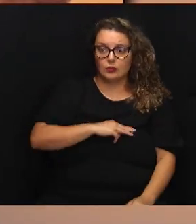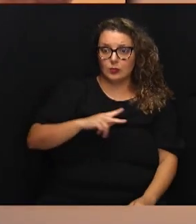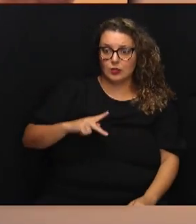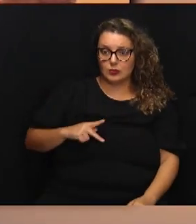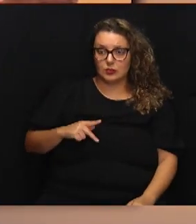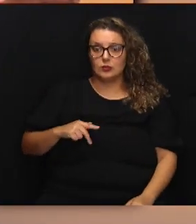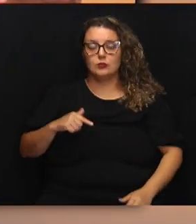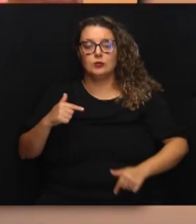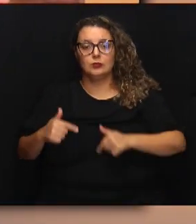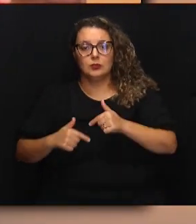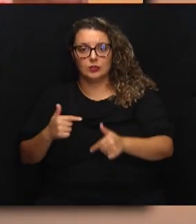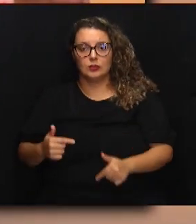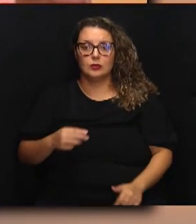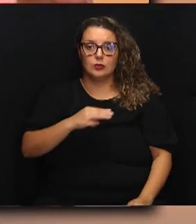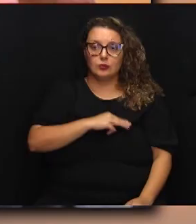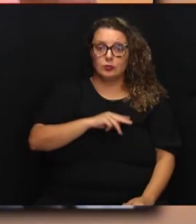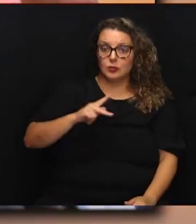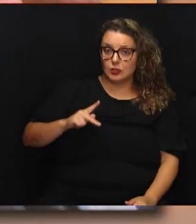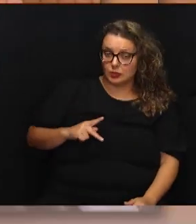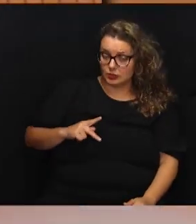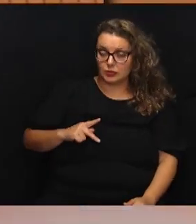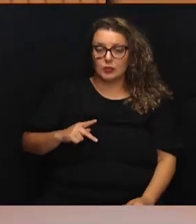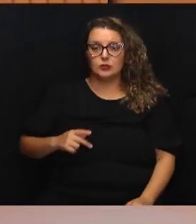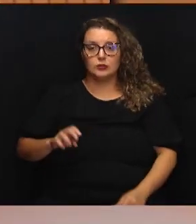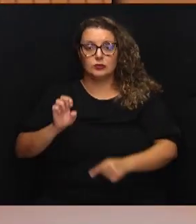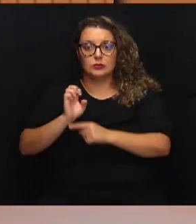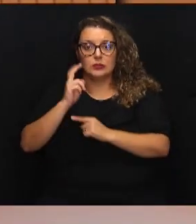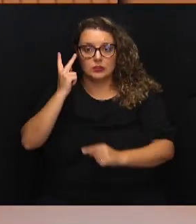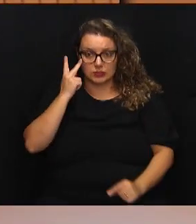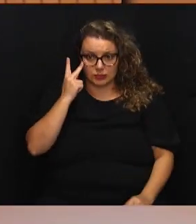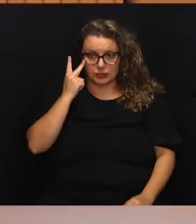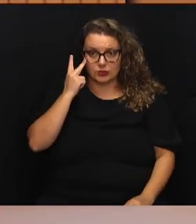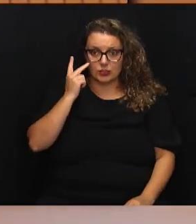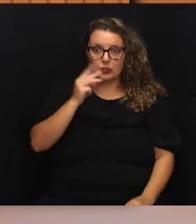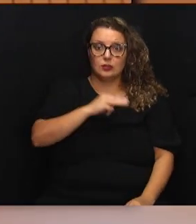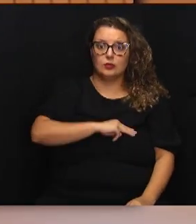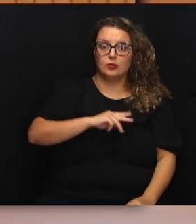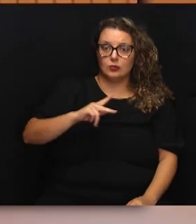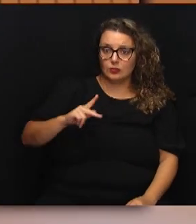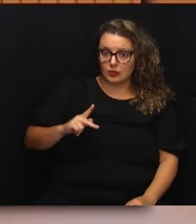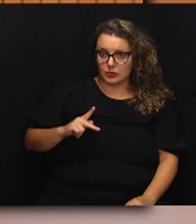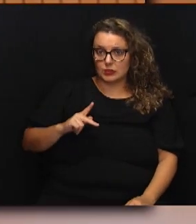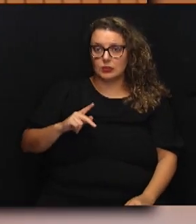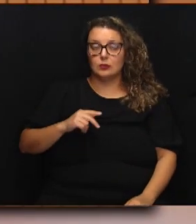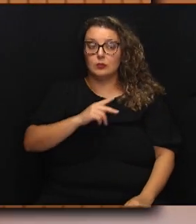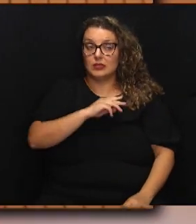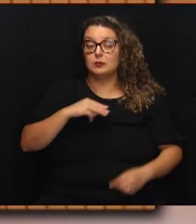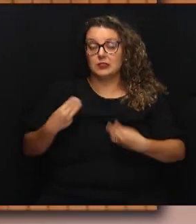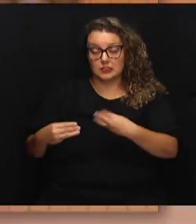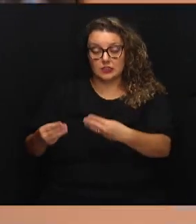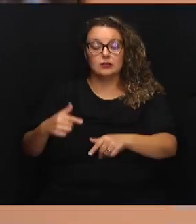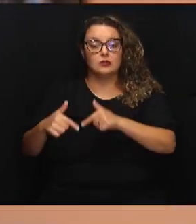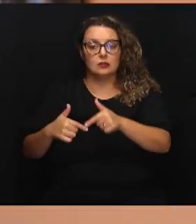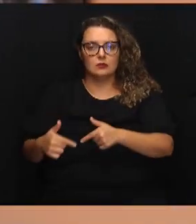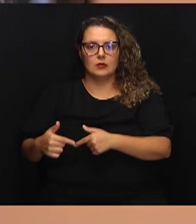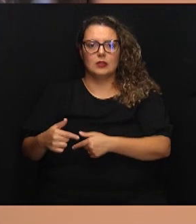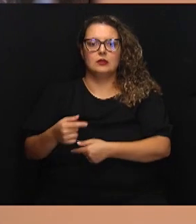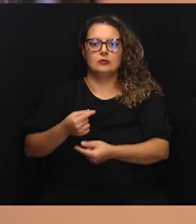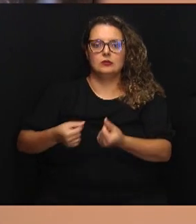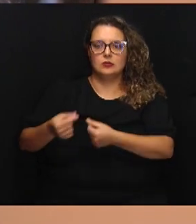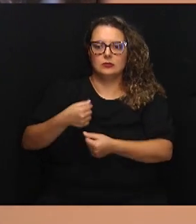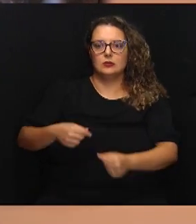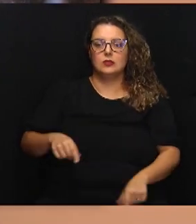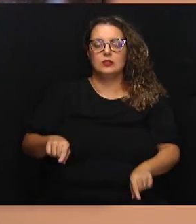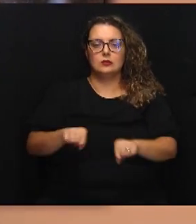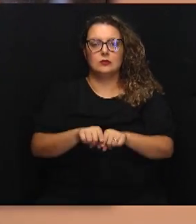do Trabalho, o Ministério Público do Estado de São Paulo, o Ministério do Trabalho e Emprego e o Senac Campinas.